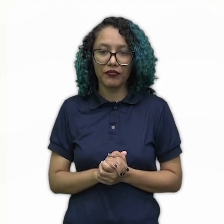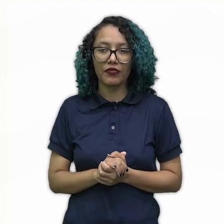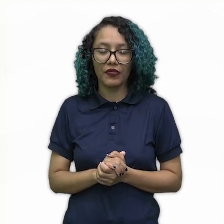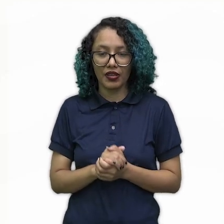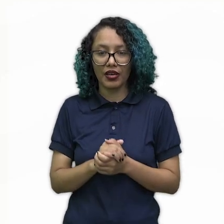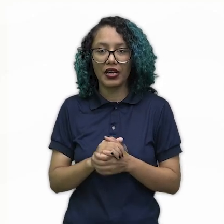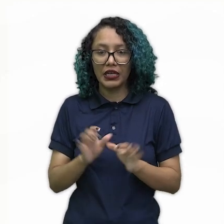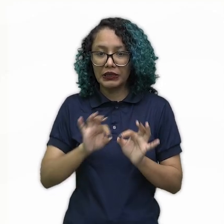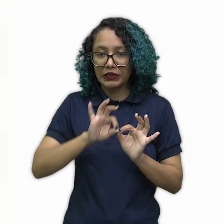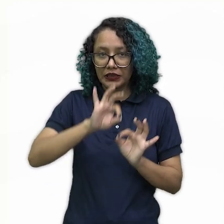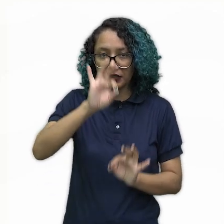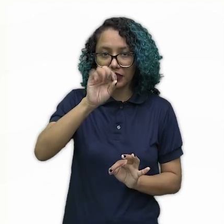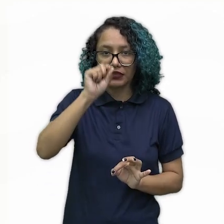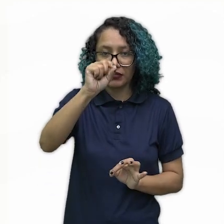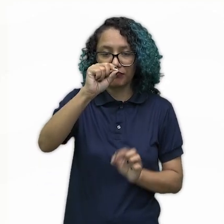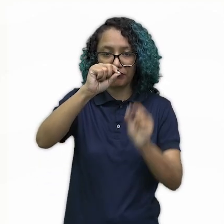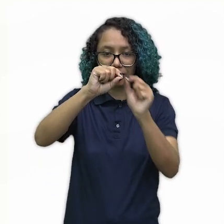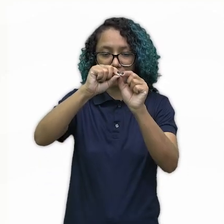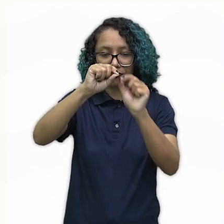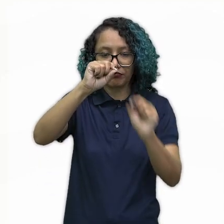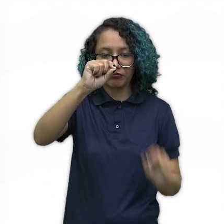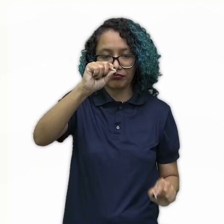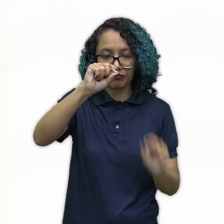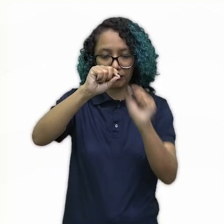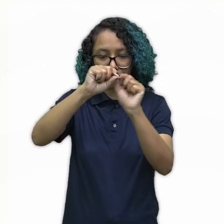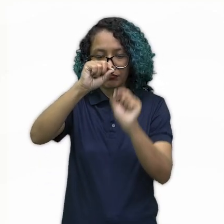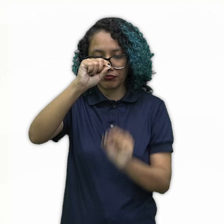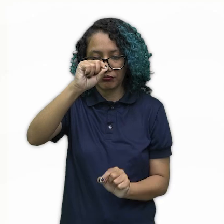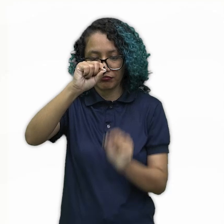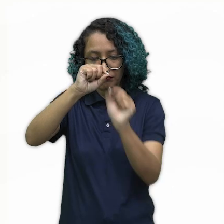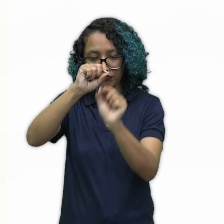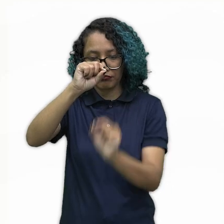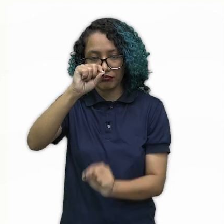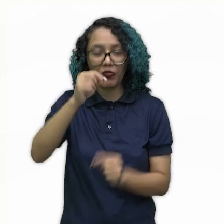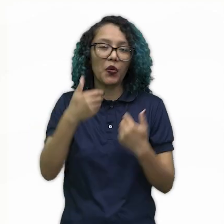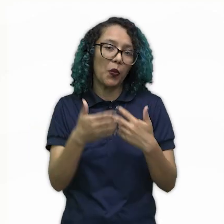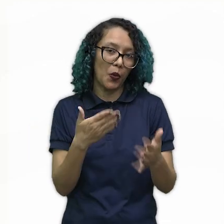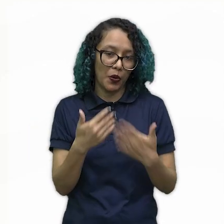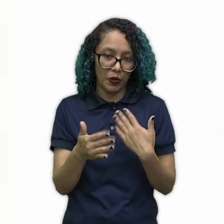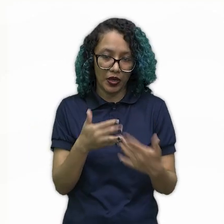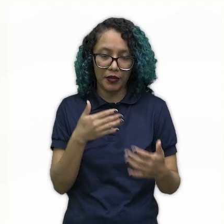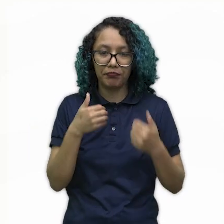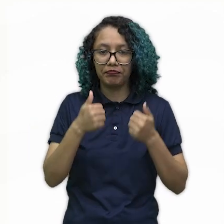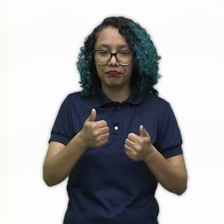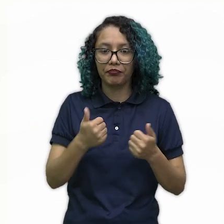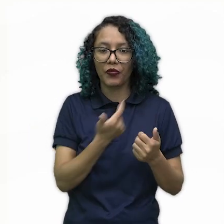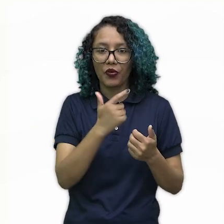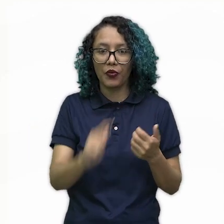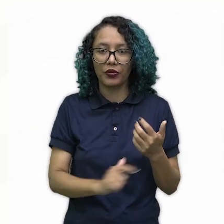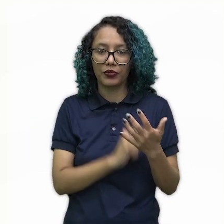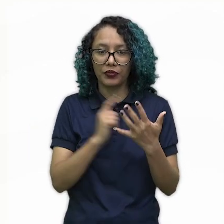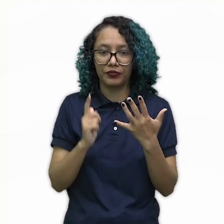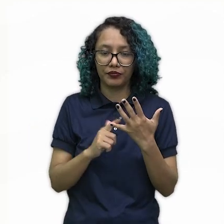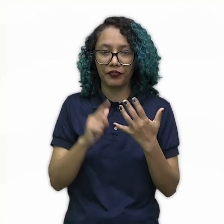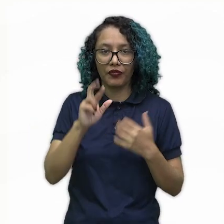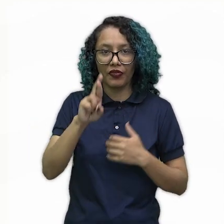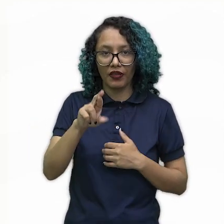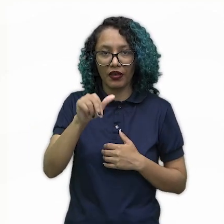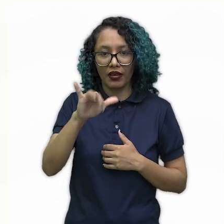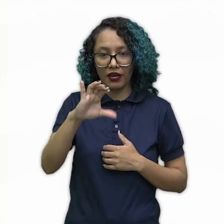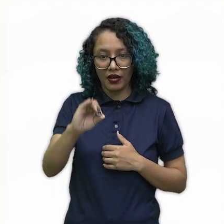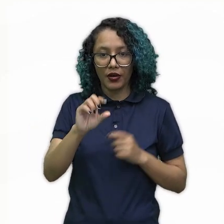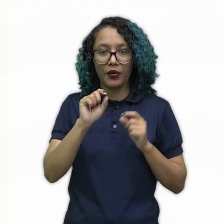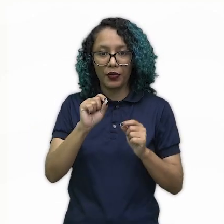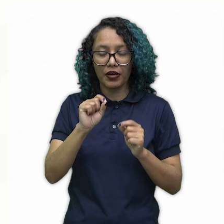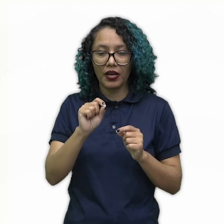vértice até qualquer ponto da borda da base. Temos o nosso raio, que é a distância